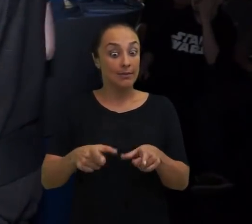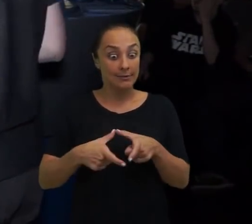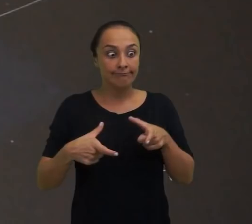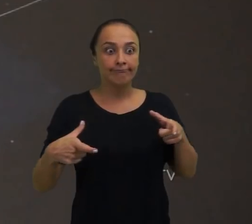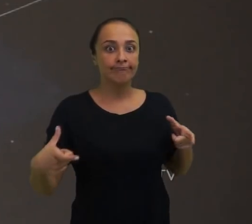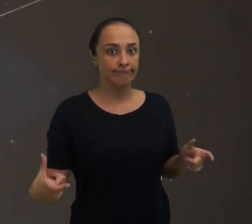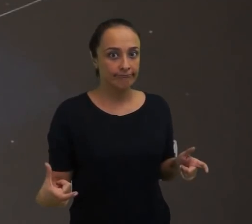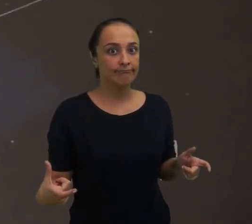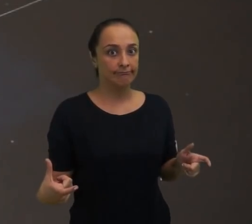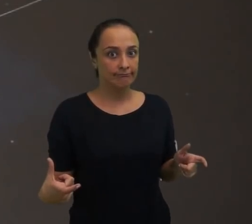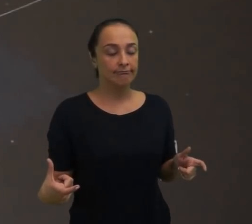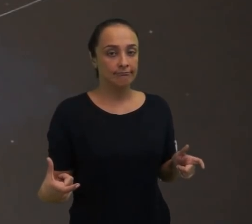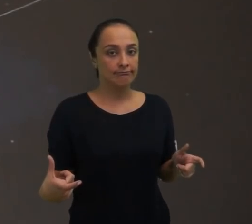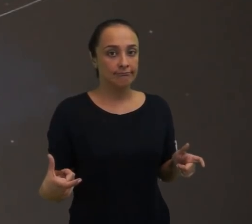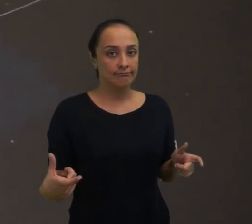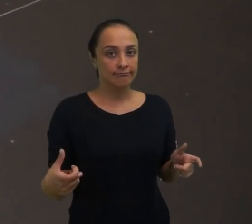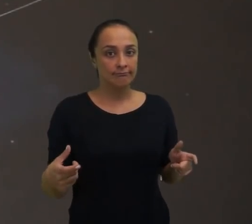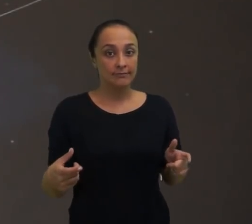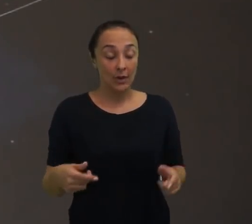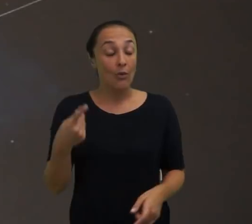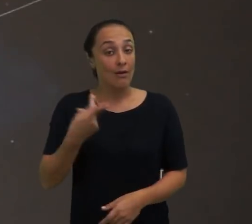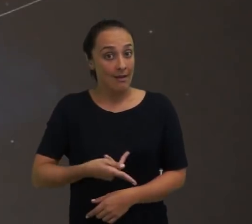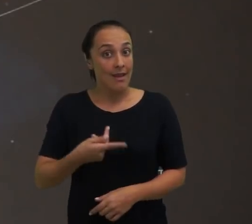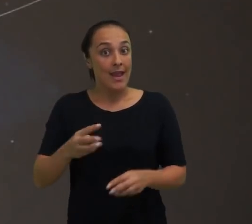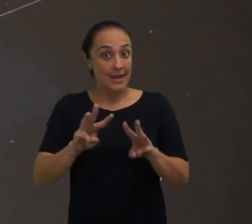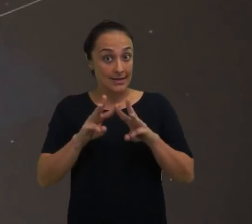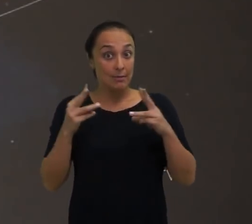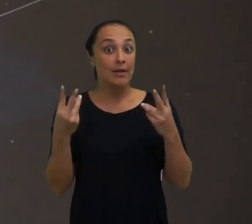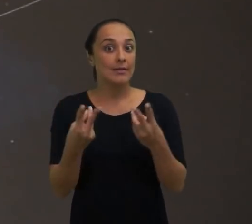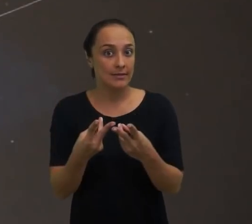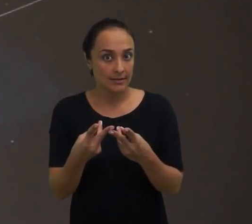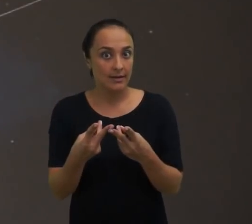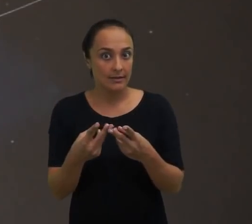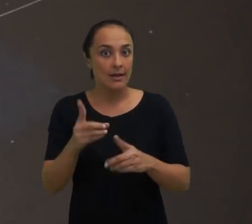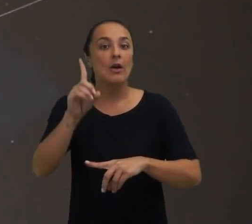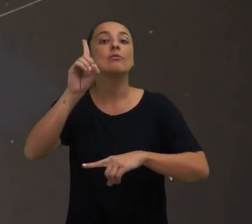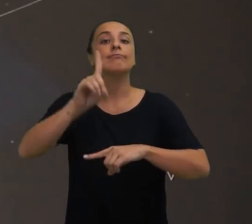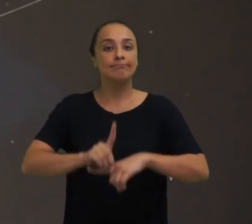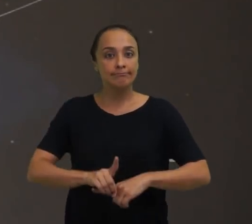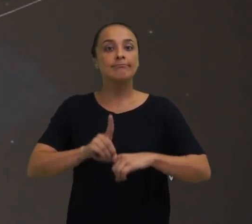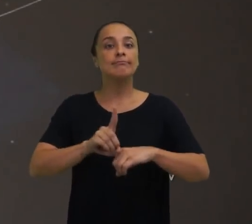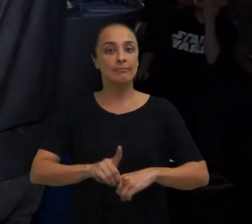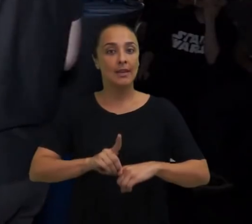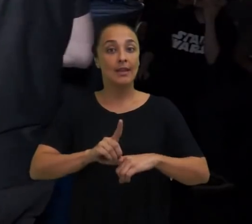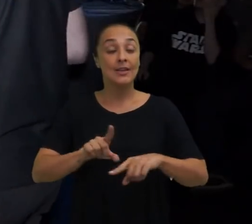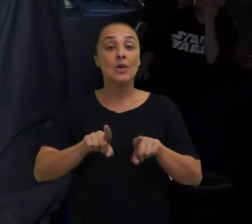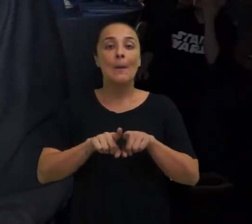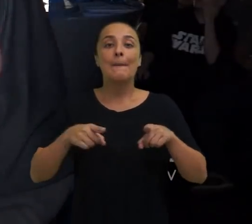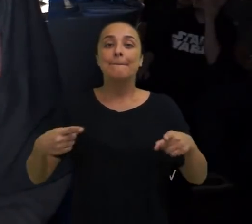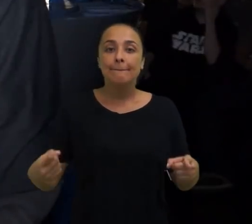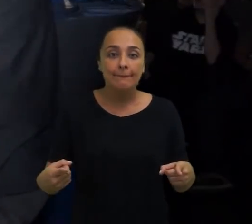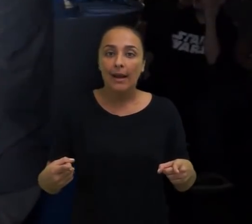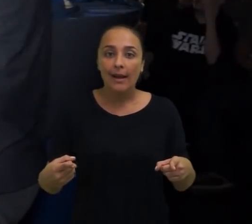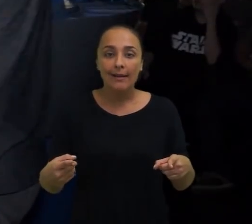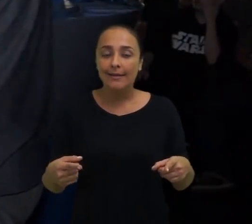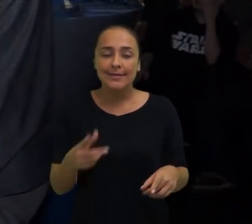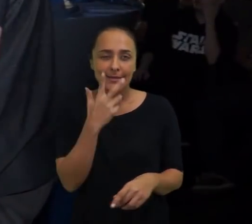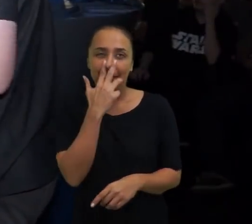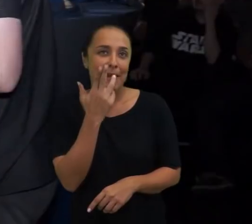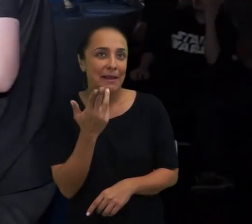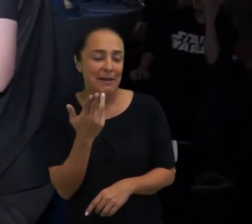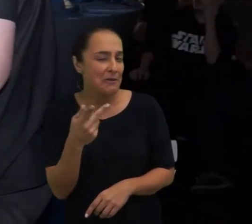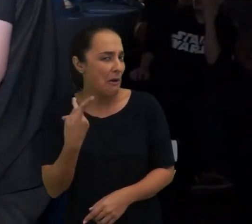Tá? E aí, assim, ó, é tanta energia luminosa sendo emitida aqui, são tantos fótons, que eles empurram